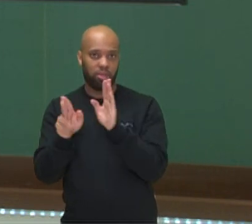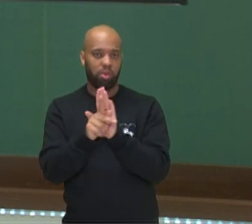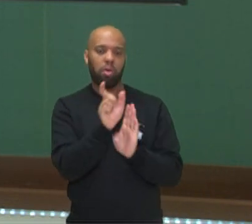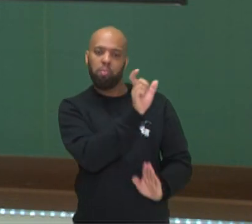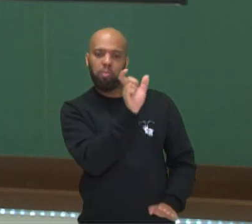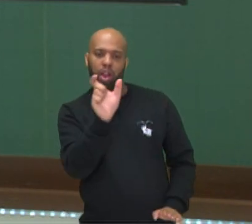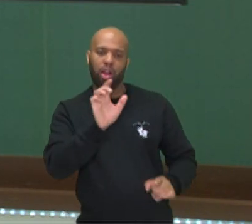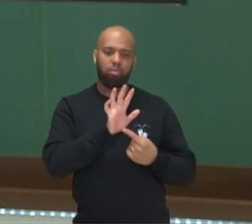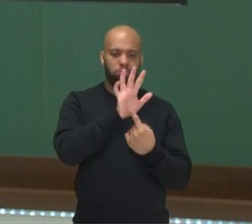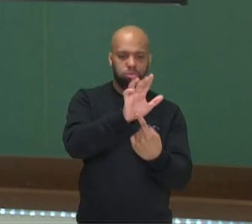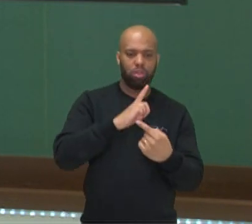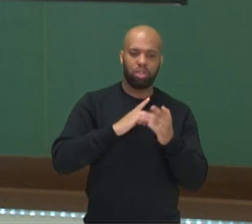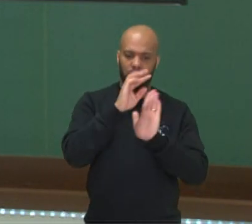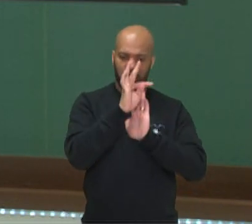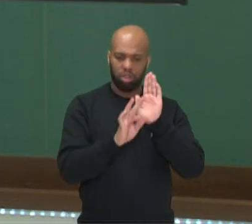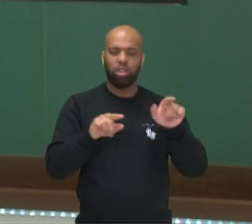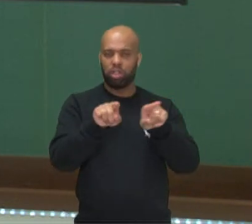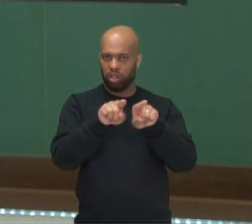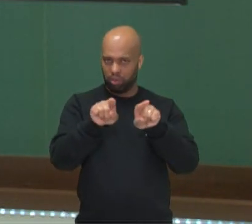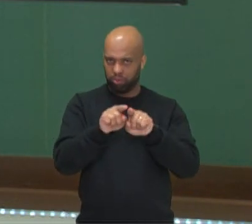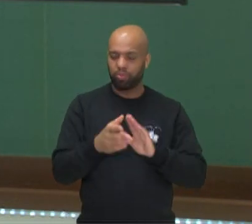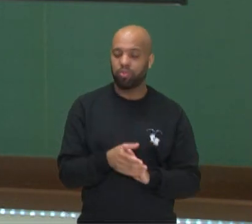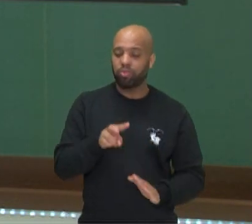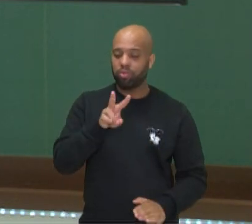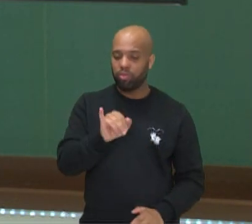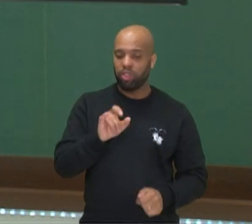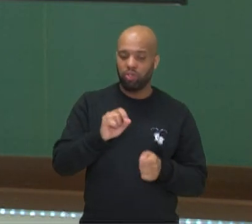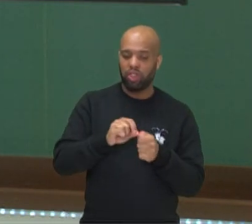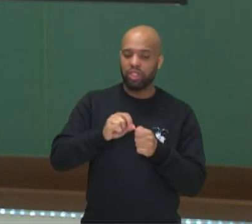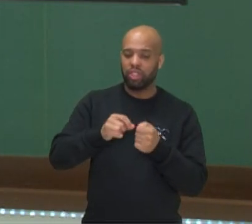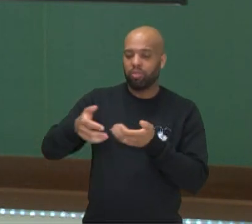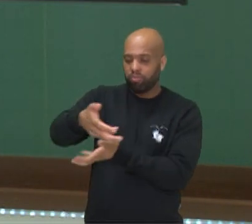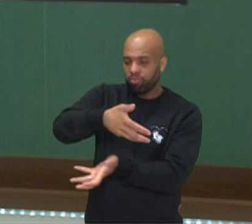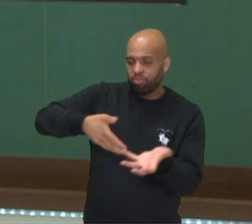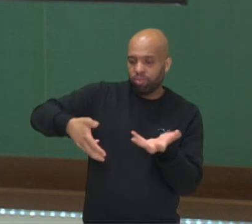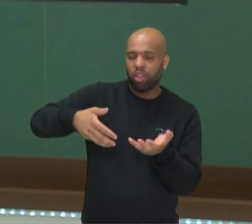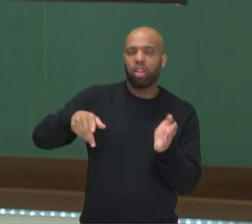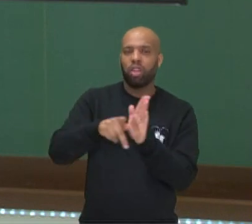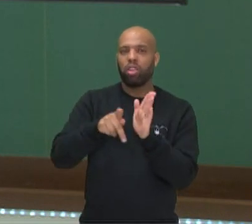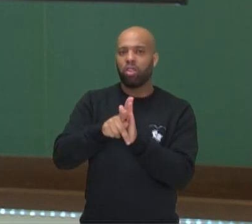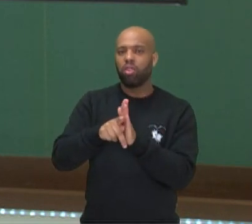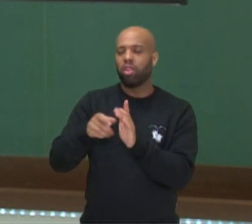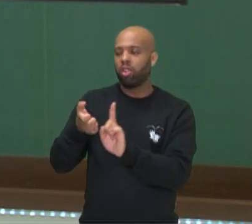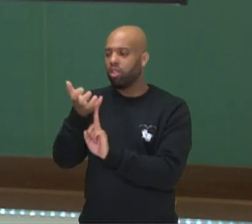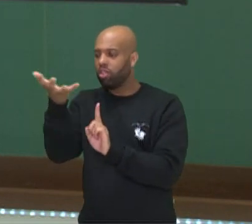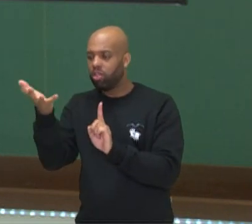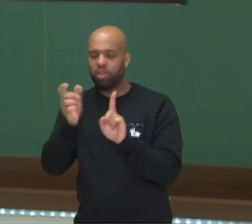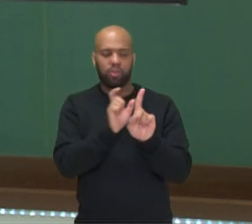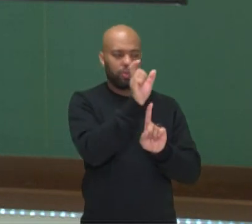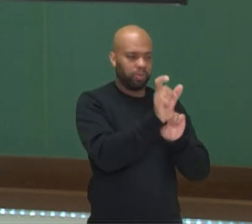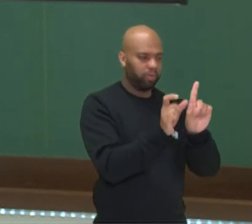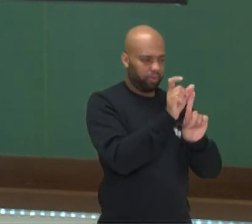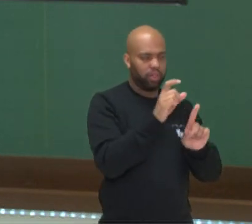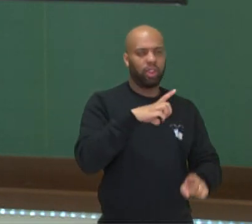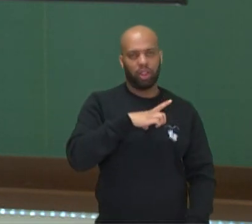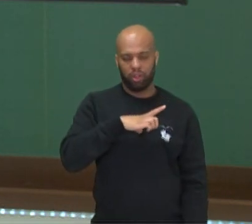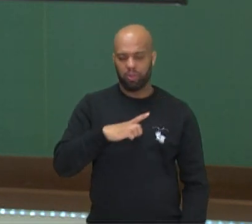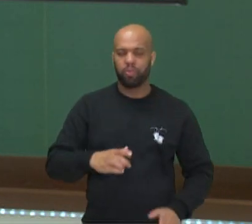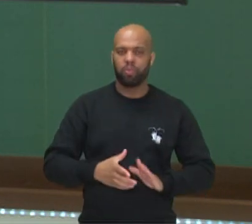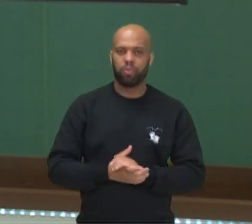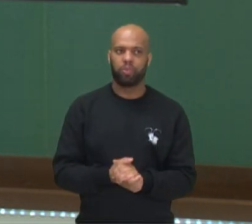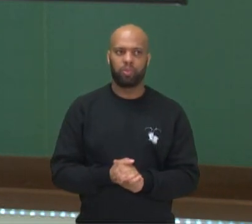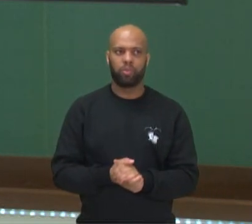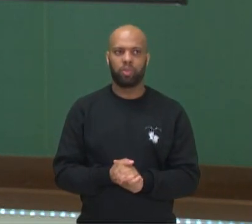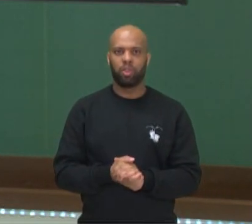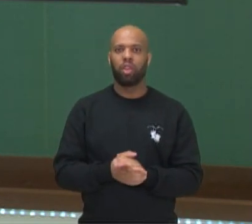ali explicitadas, expressas, fazer essa articulação entre a linguagem verbal com a linguagem não verbal,